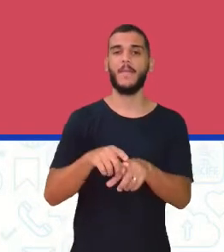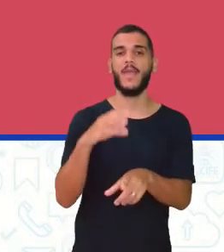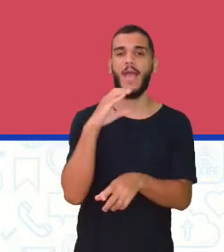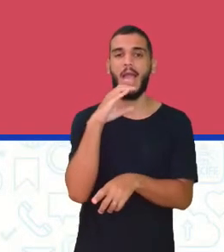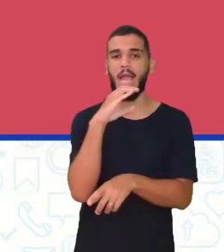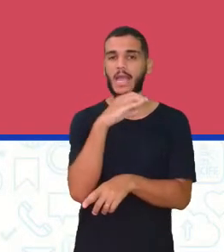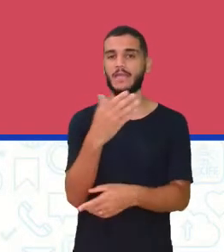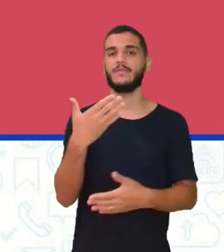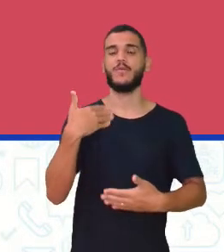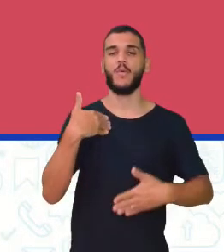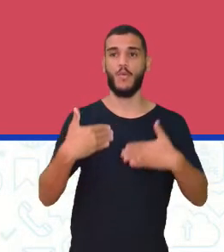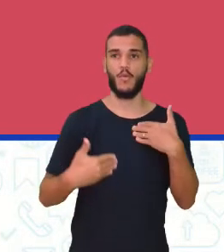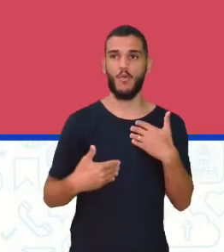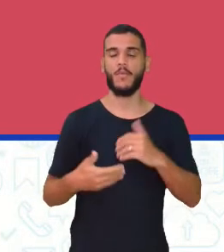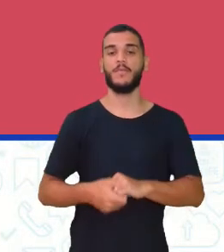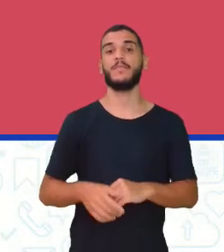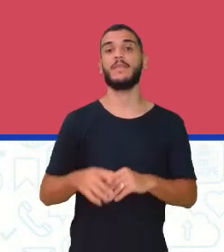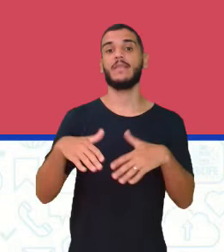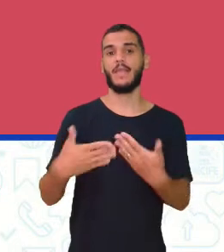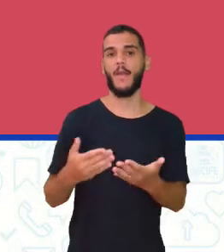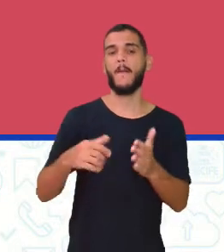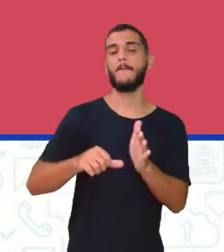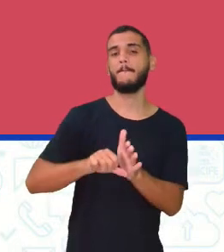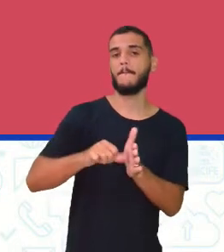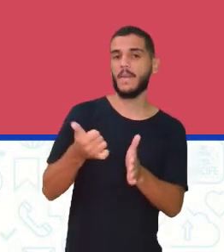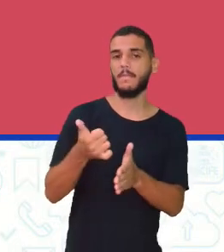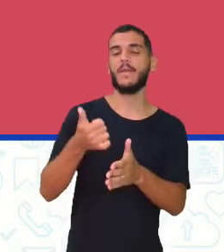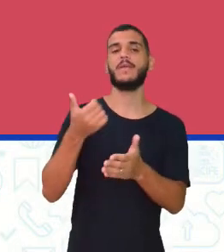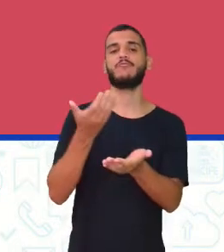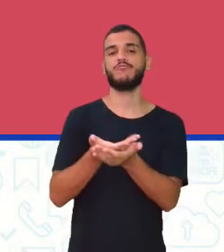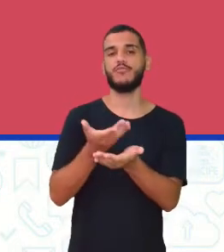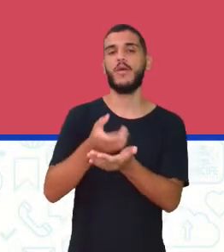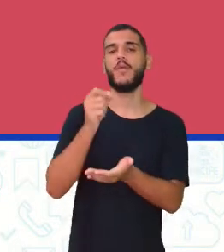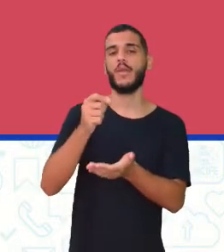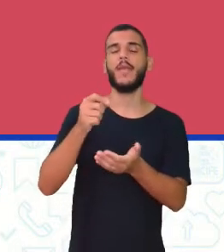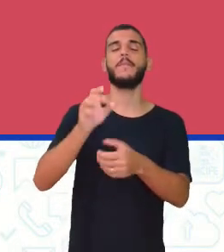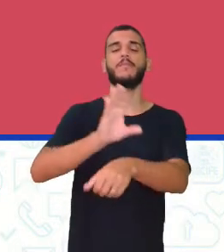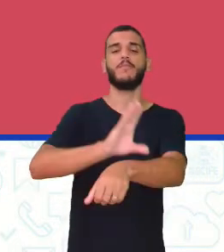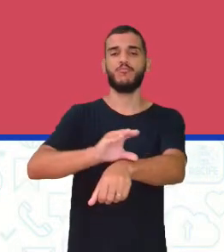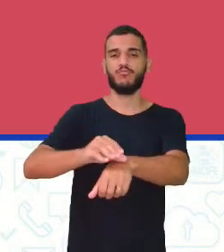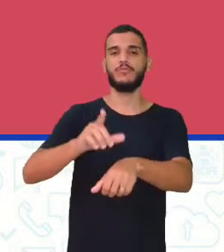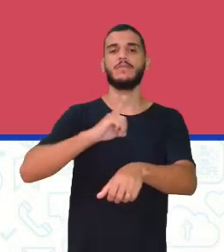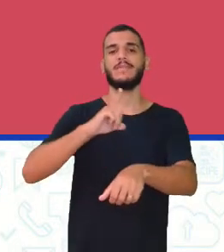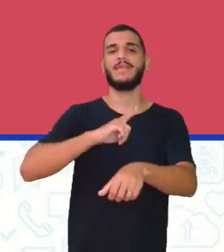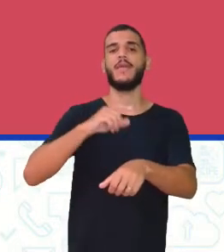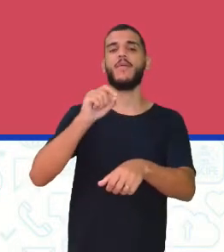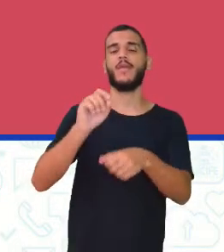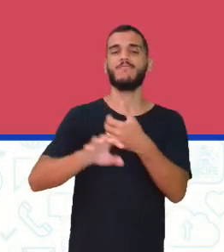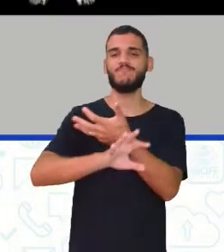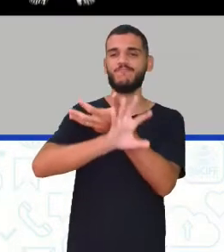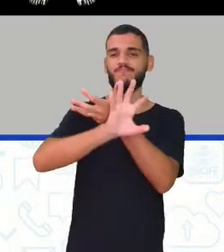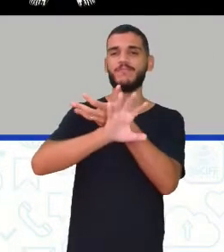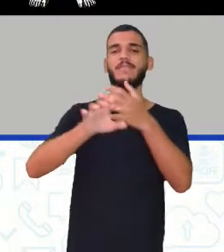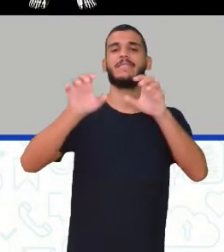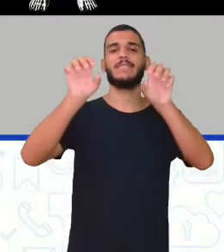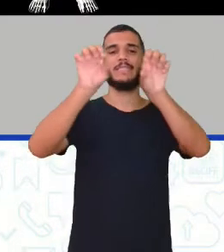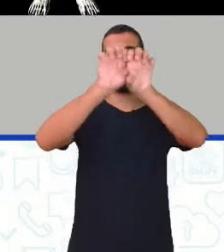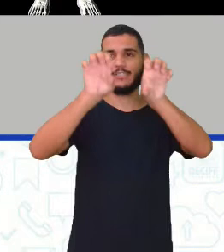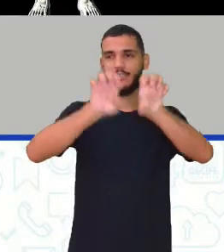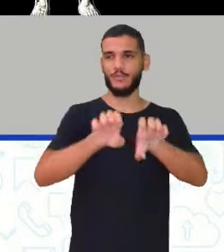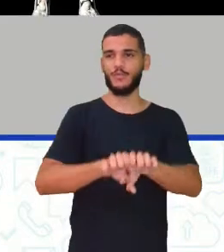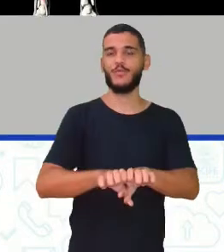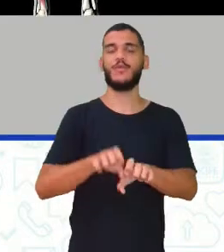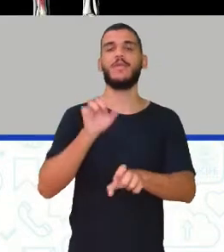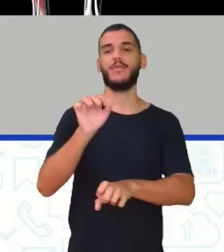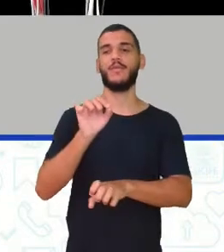Então, primeiro nós vamos ver a questão dos músculos esqueléticos. Como o próprio nome está dizendo, são os músculos, né,